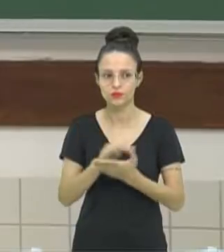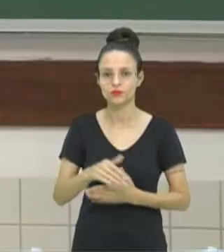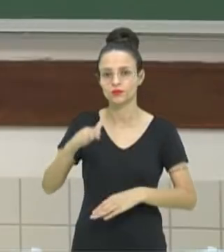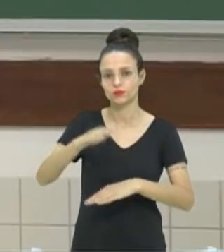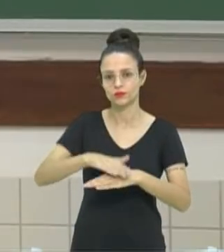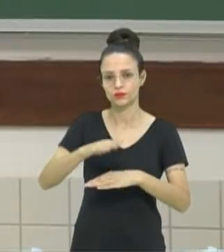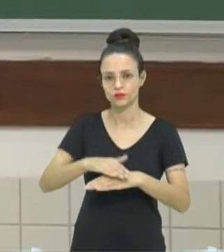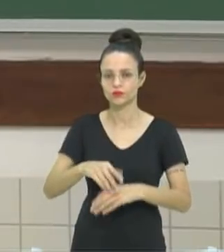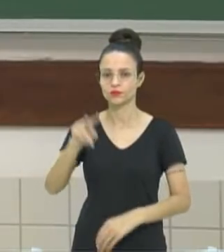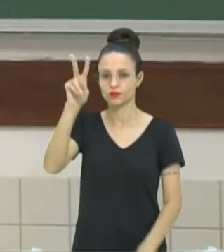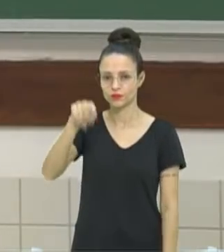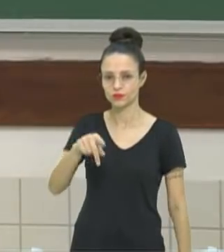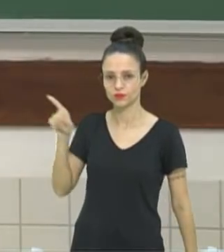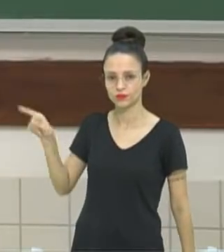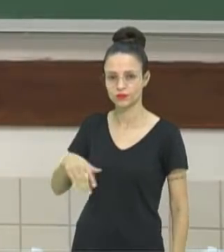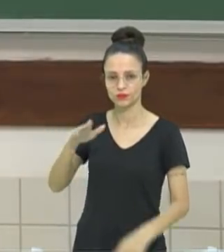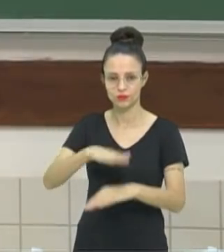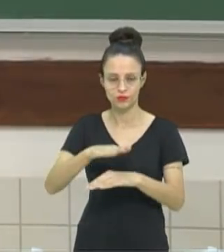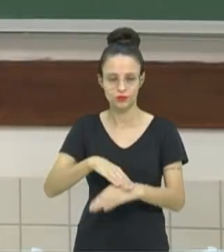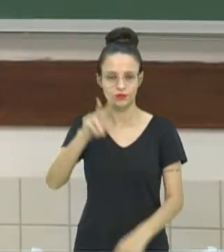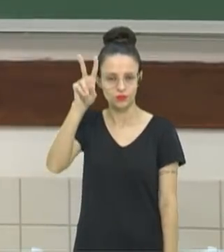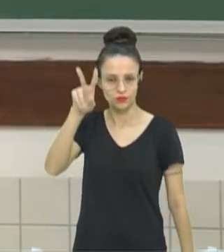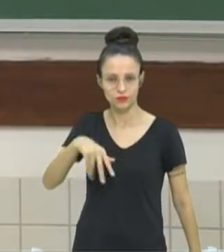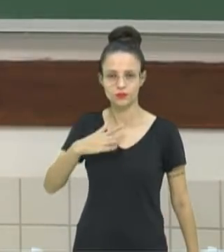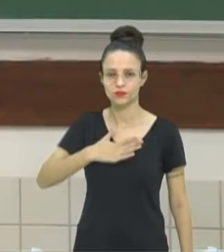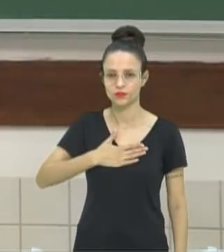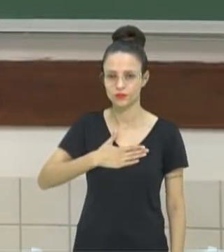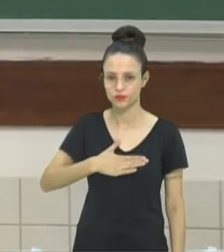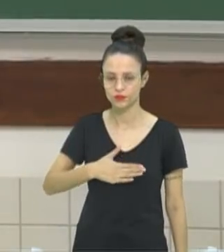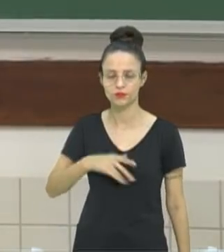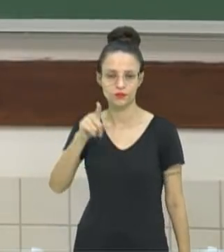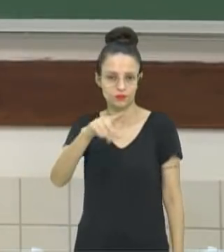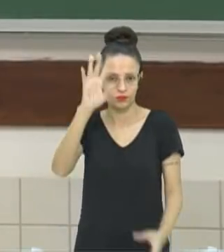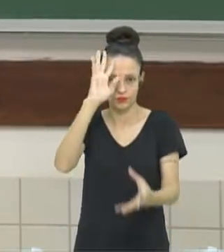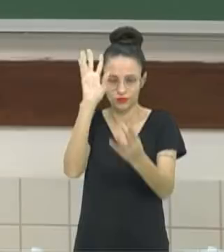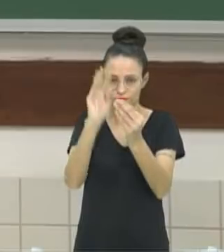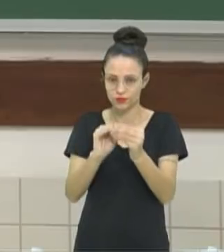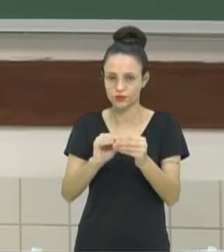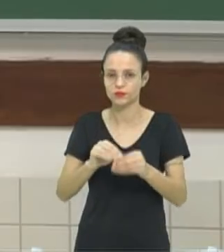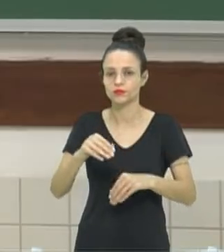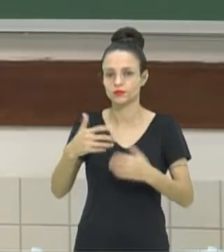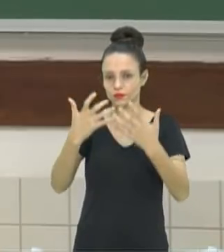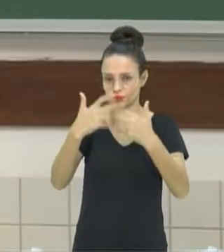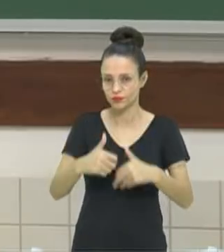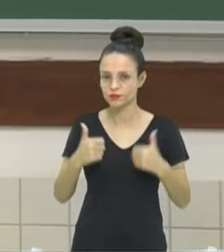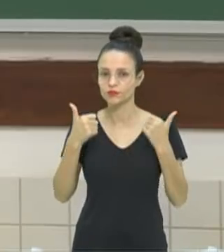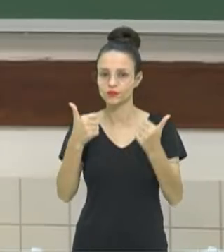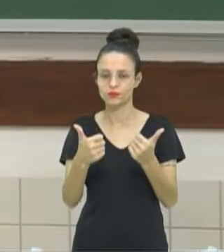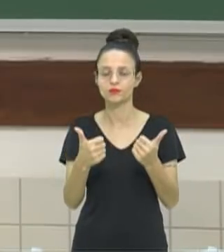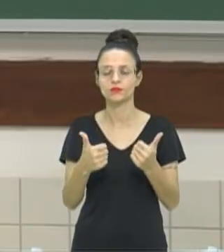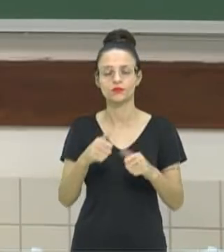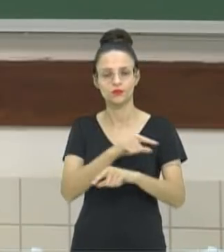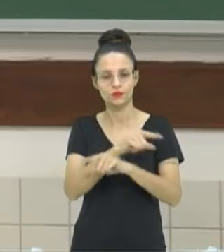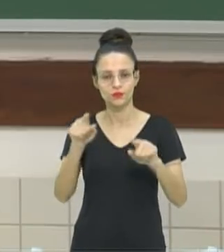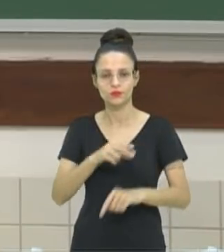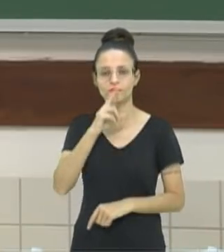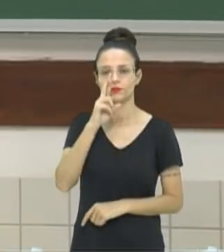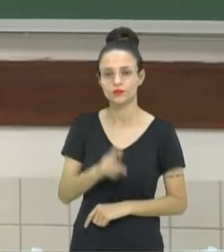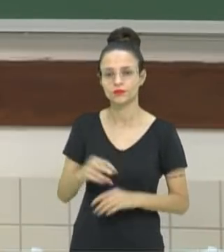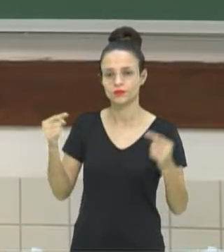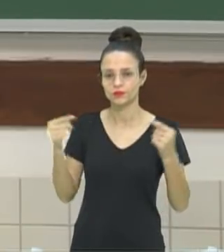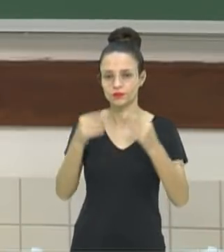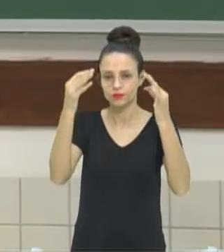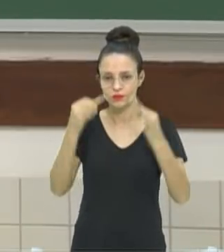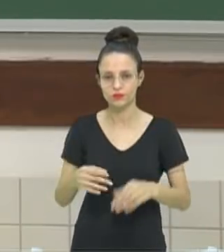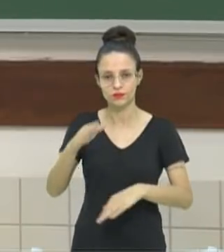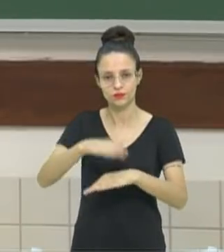que vocês vão fazer a leitura, eu deixo para que vocês leiam, né? Porque aí a interpretação funciona ali para que vocês respondam